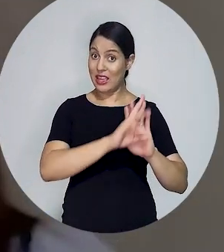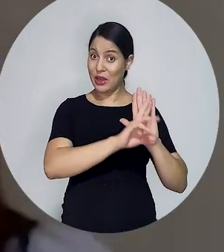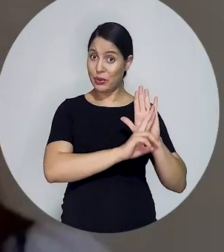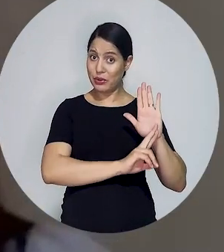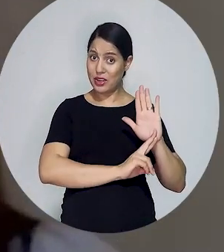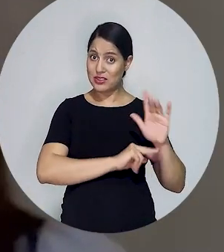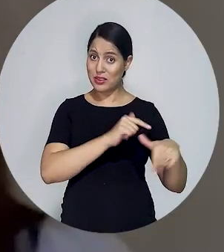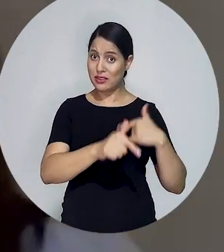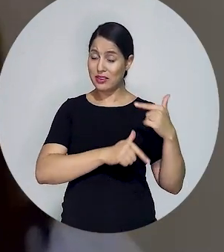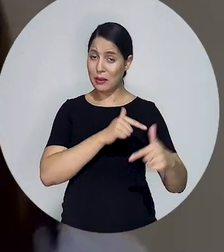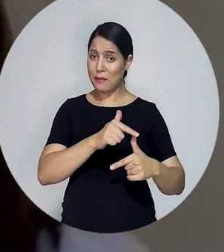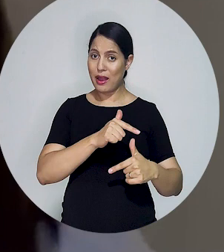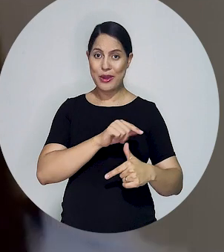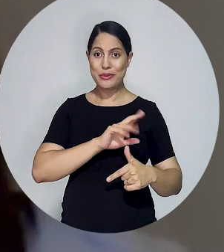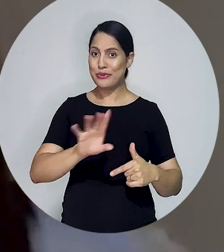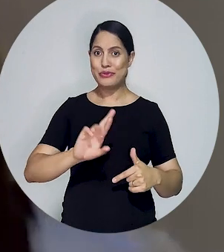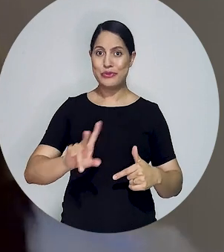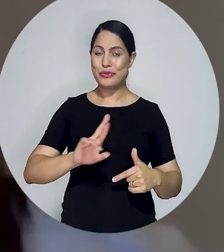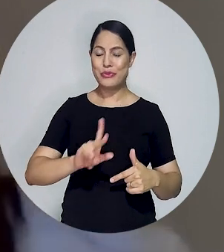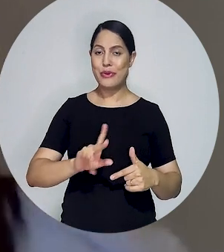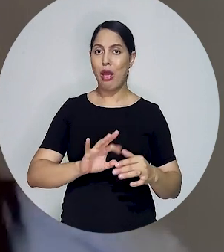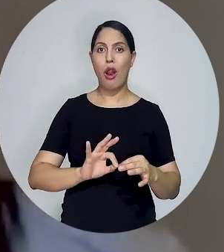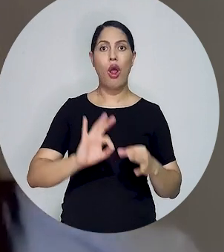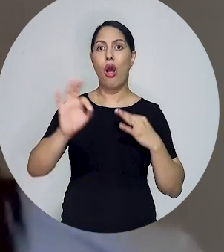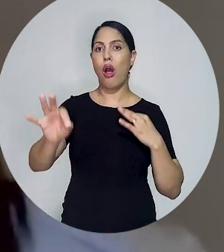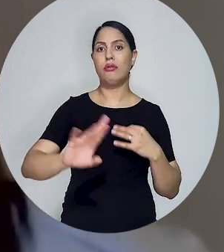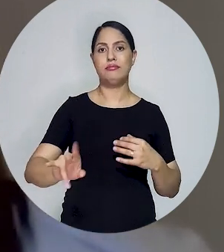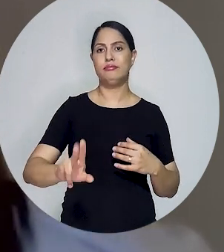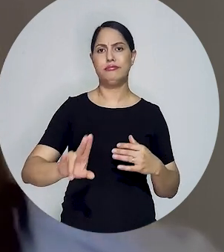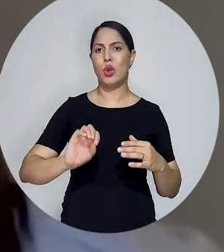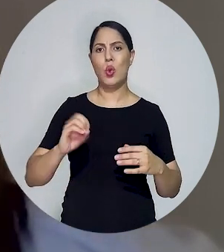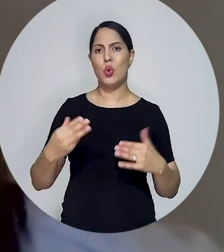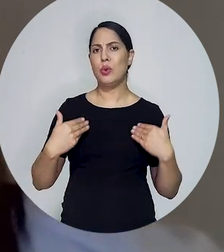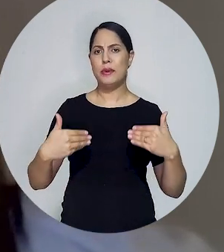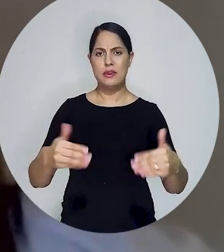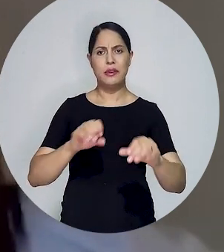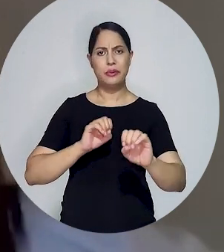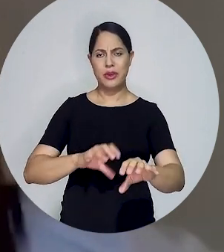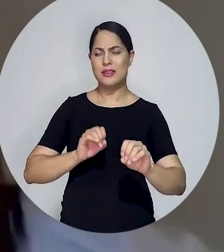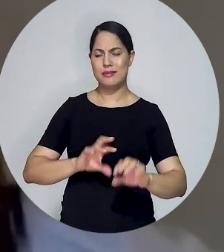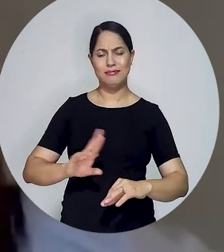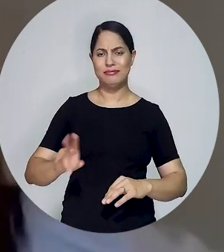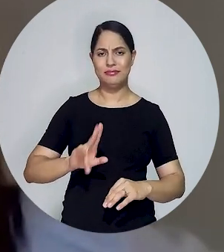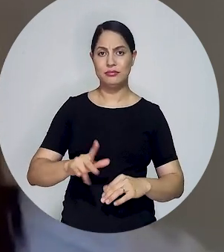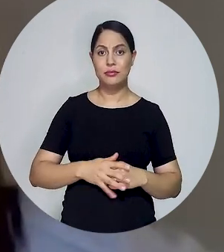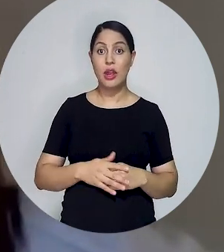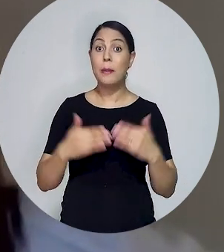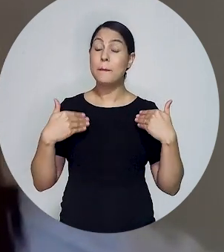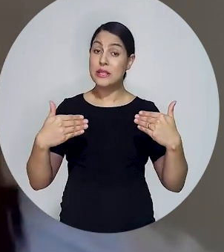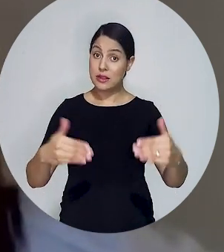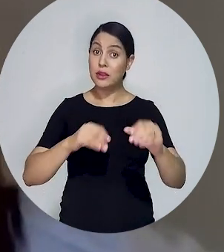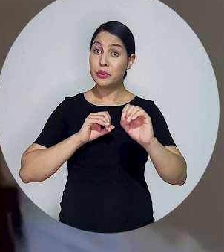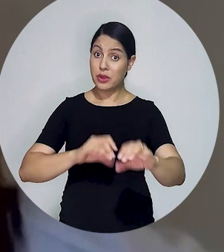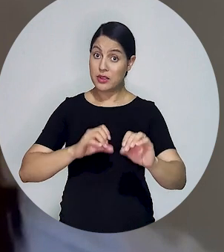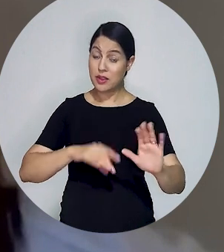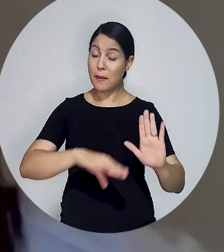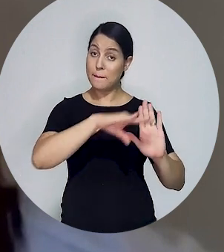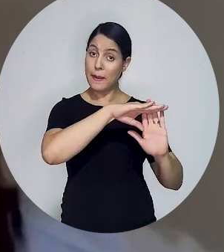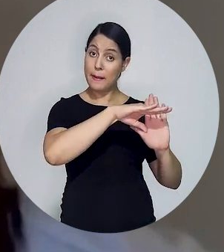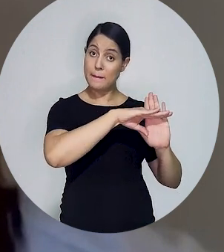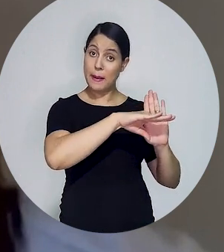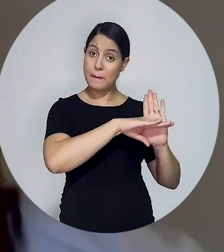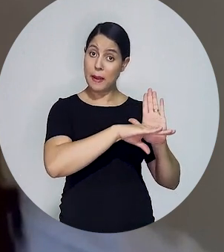é distante e ela não é um carimbo propriamente dita do Ministério da Educação. O Ministério da Educação, ele apresenta